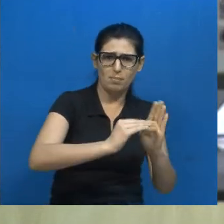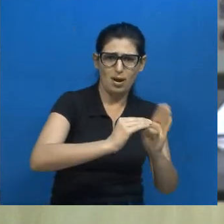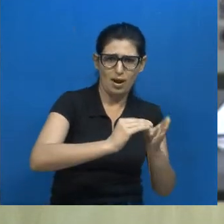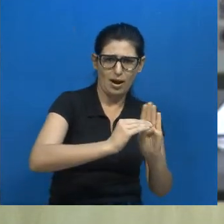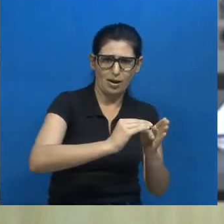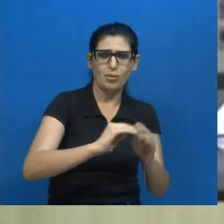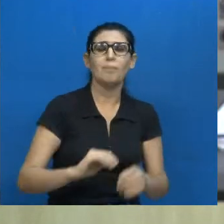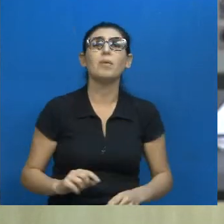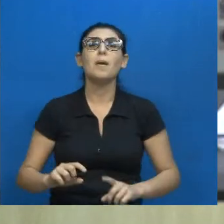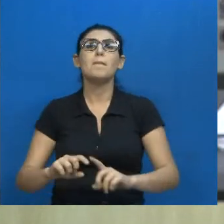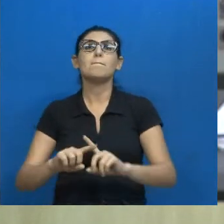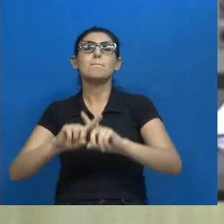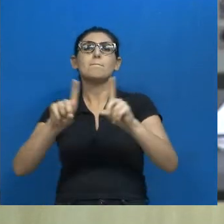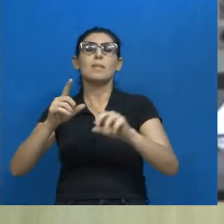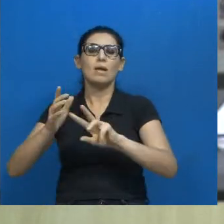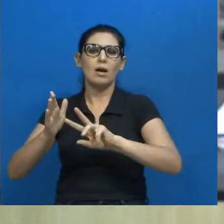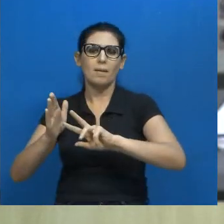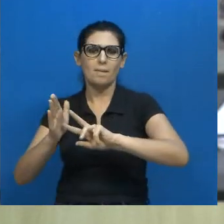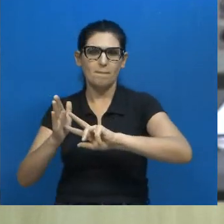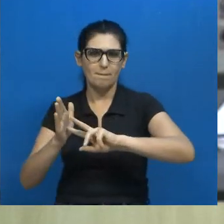ao sindicato,